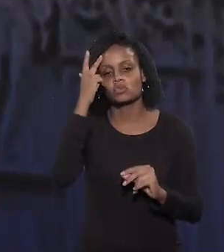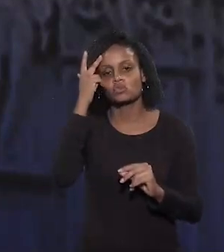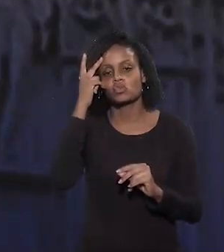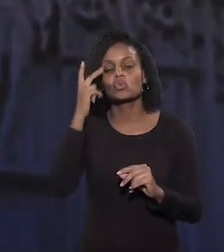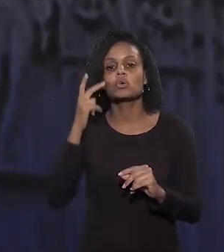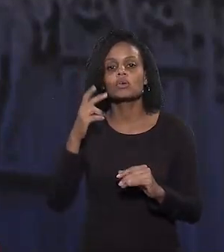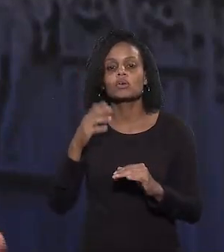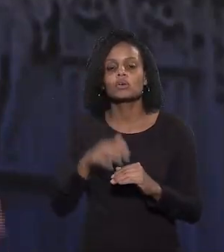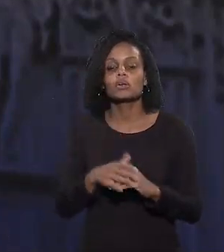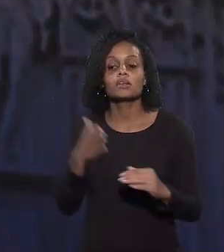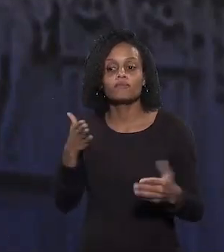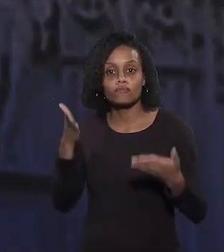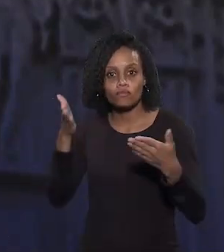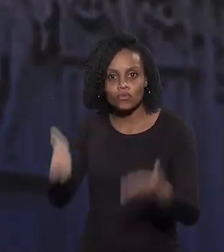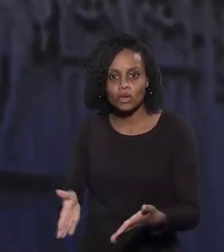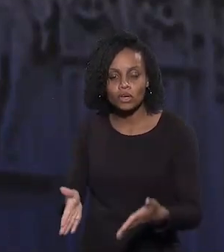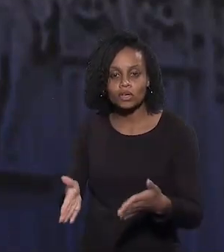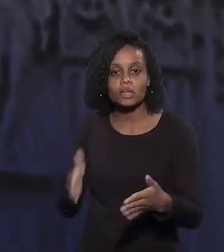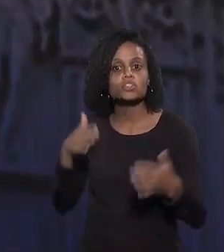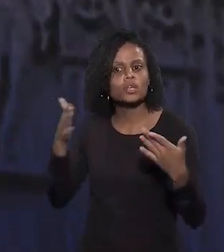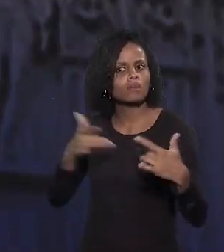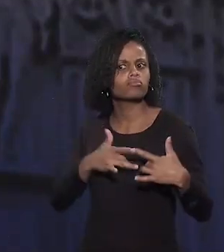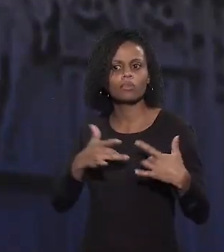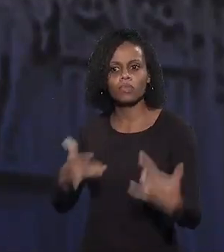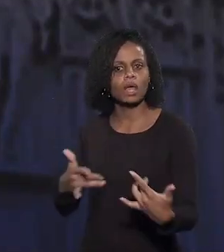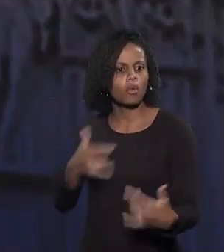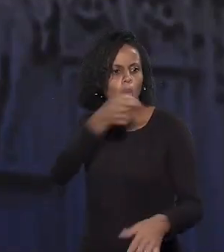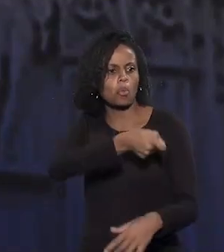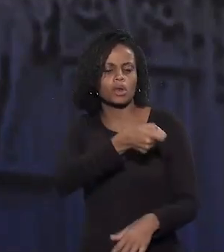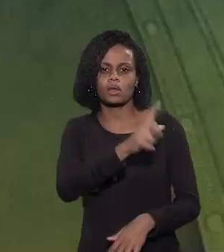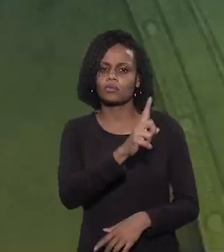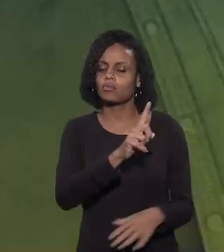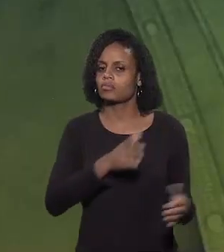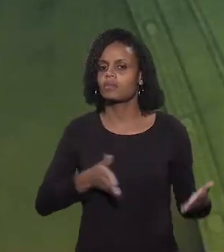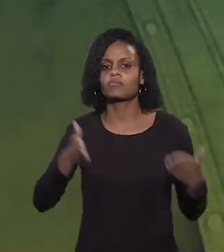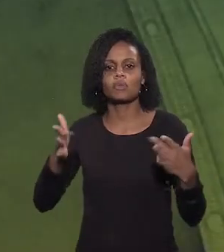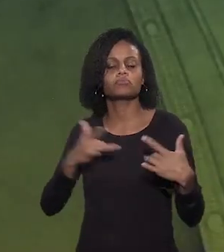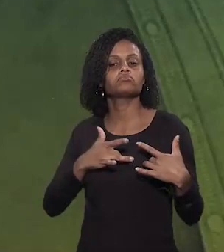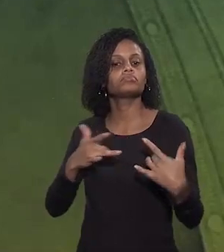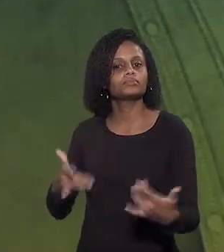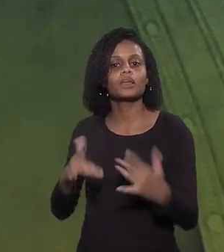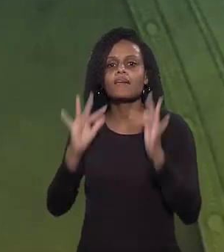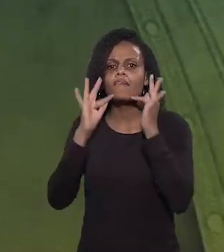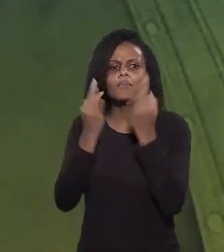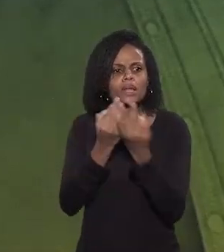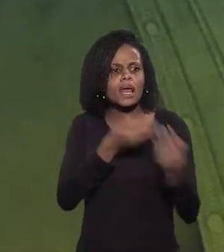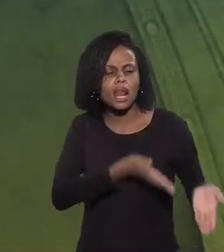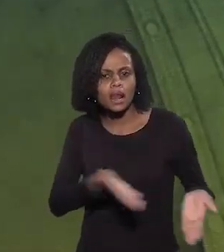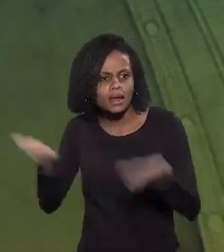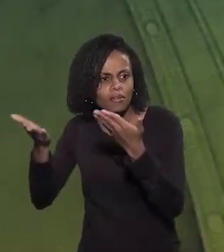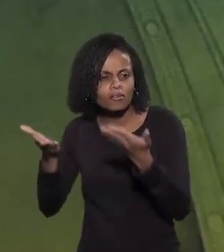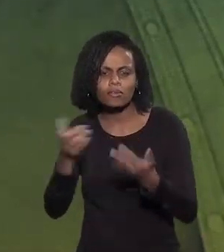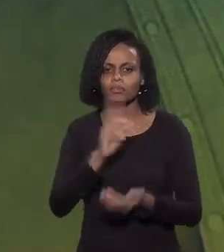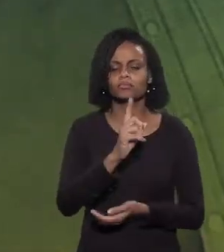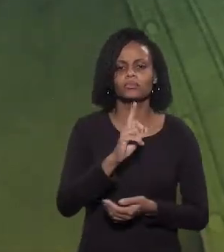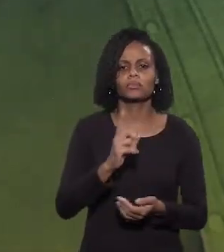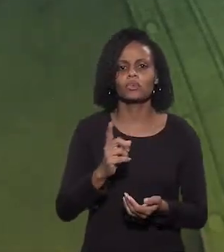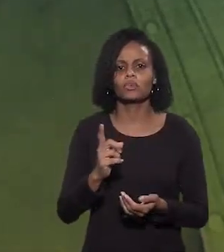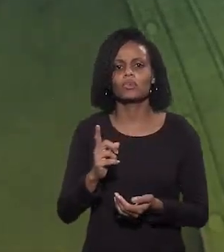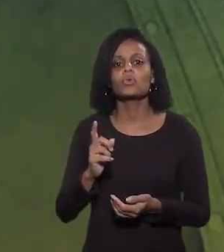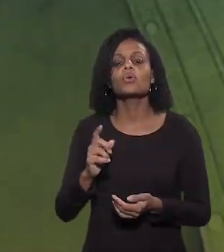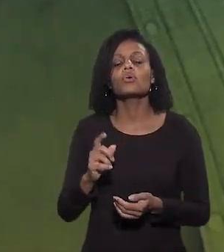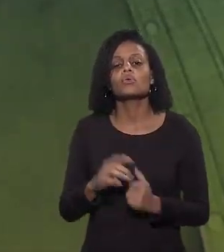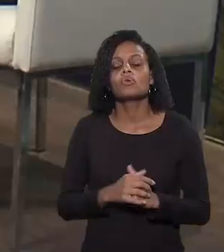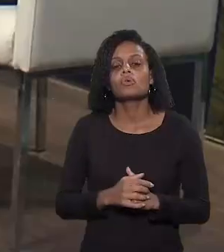paciente o acolhido que ele chega voluntariamente. Isso que eu ia perguntar também, se é levado pelas famílias ou se